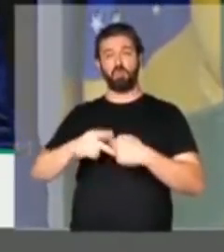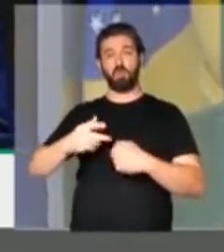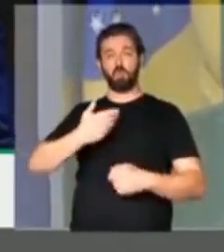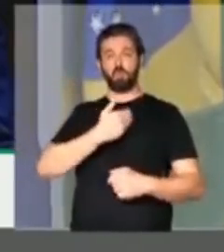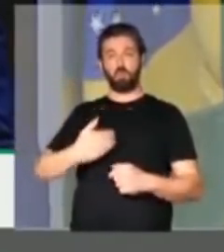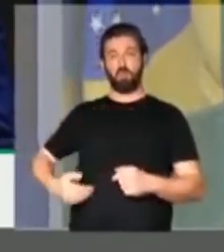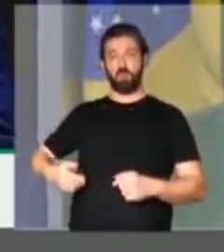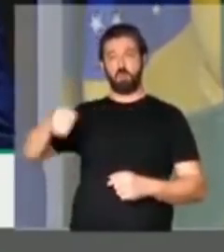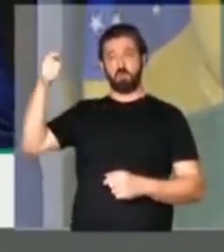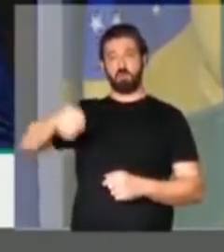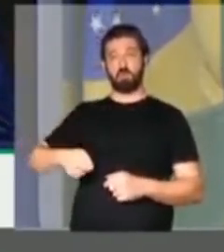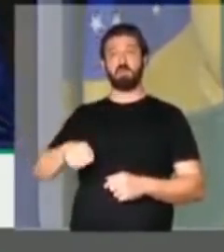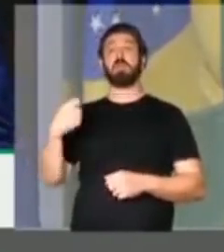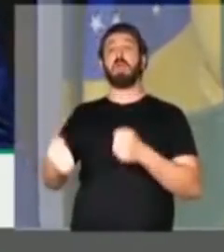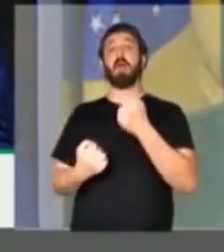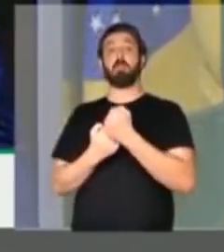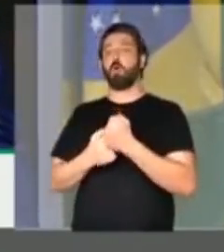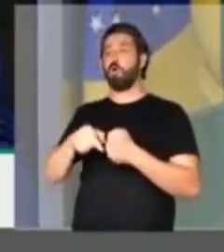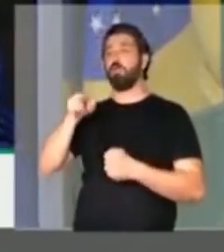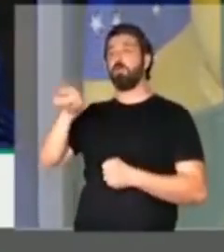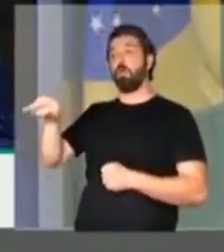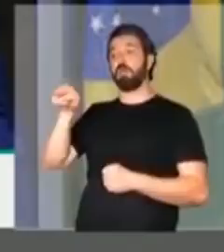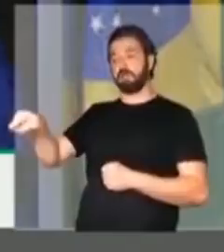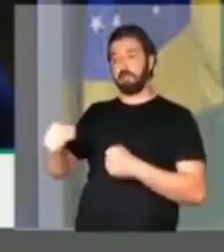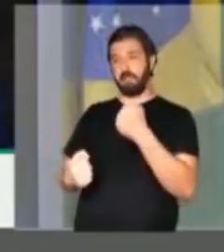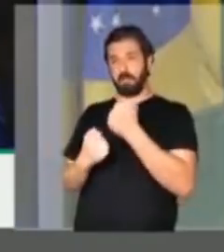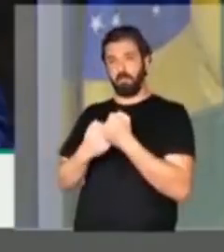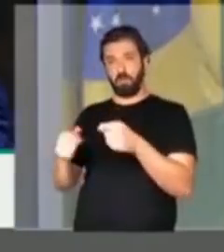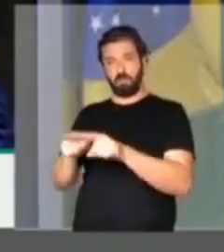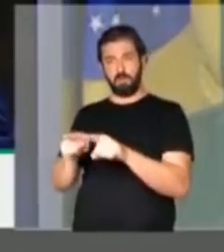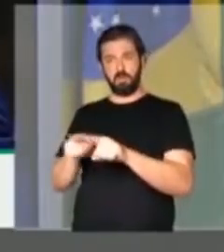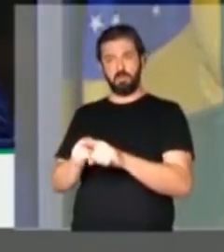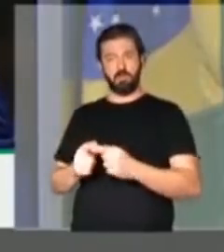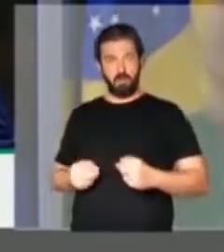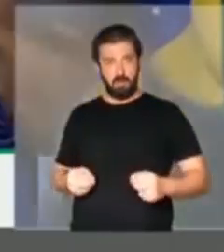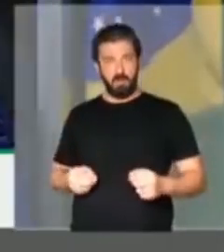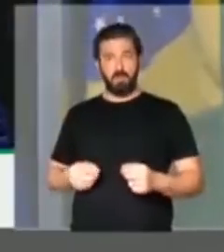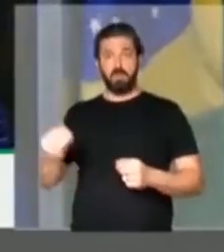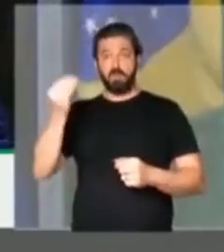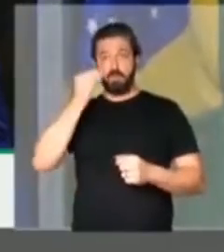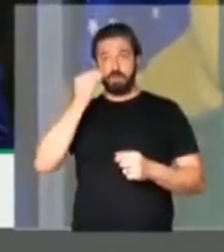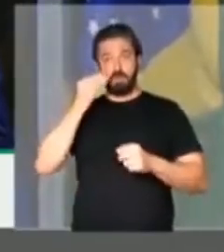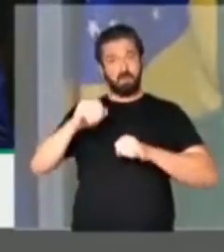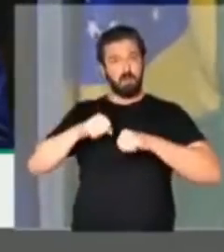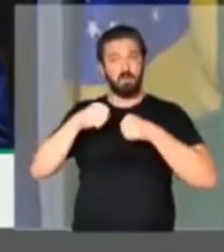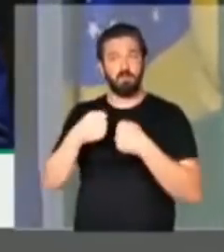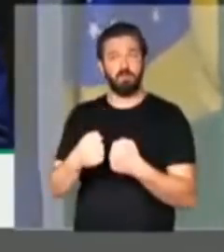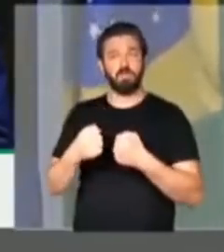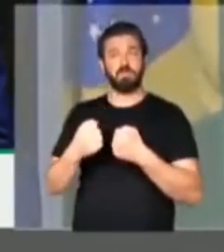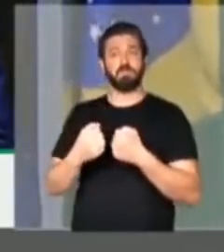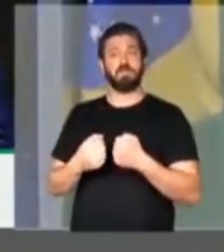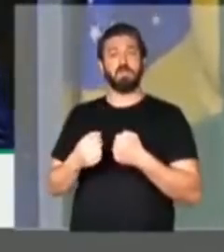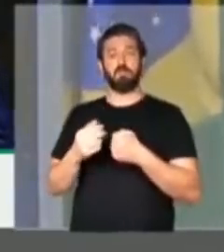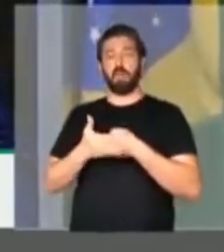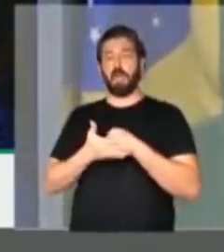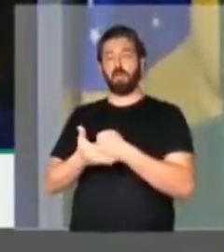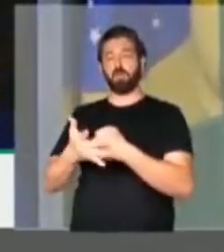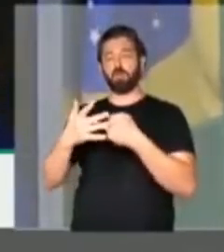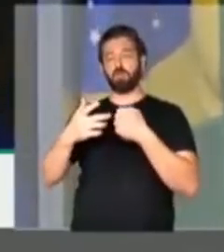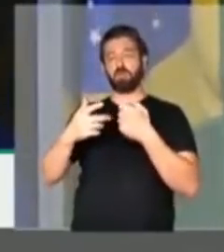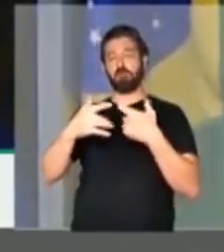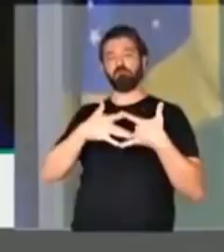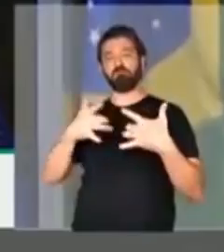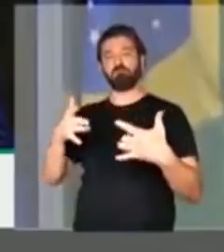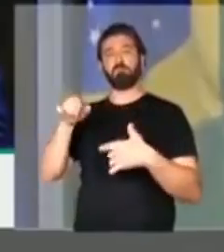ditador que é apoiado por essa mesma oposição, tentando fazer esforços para entregar ajuda humanitária naquele